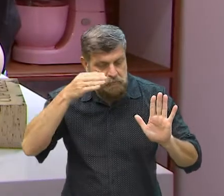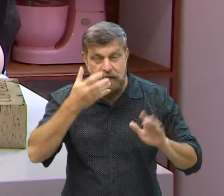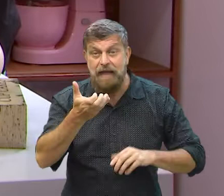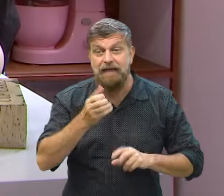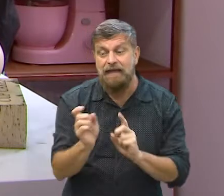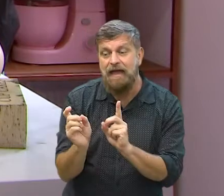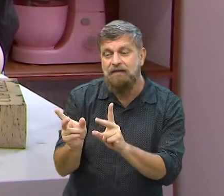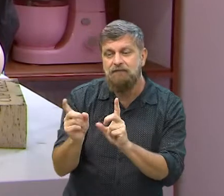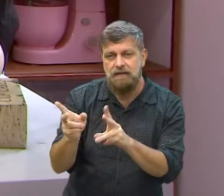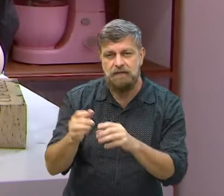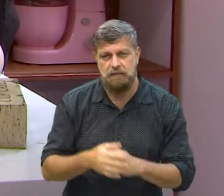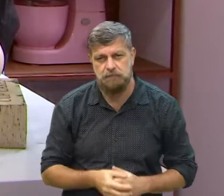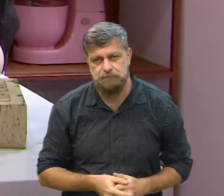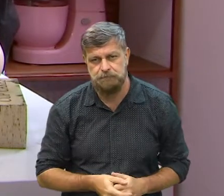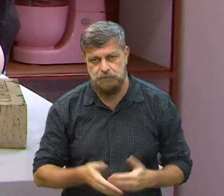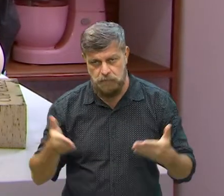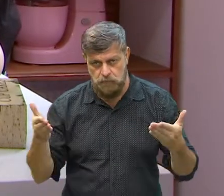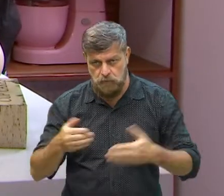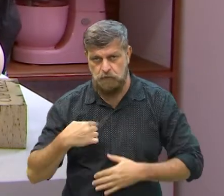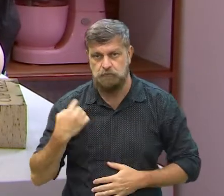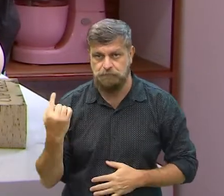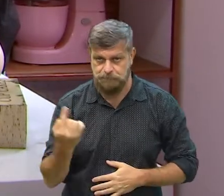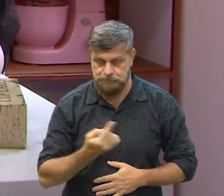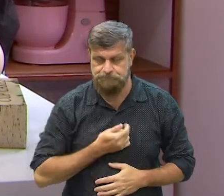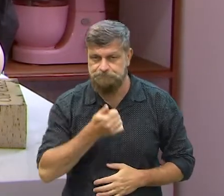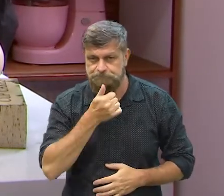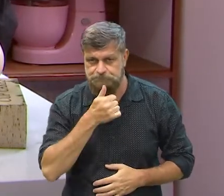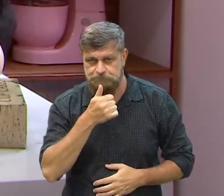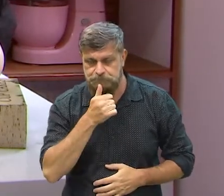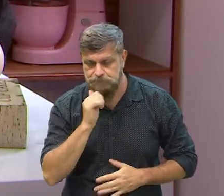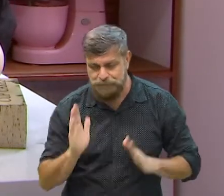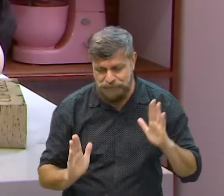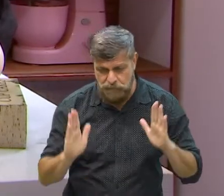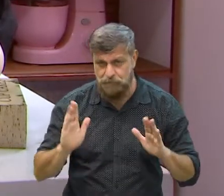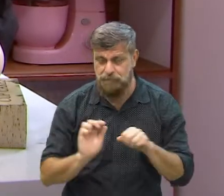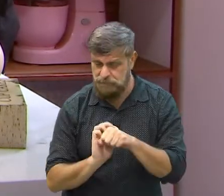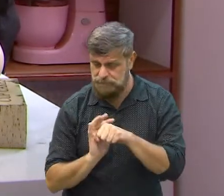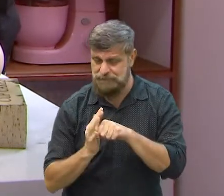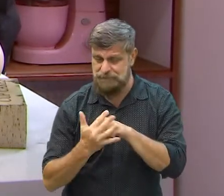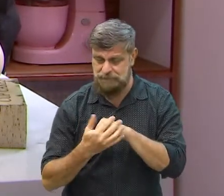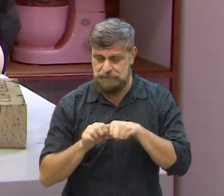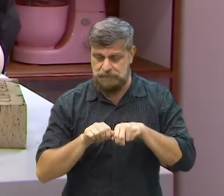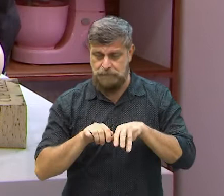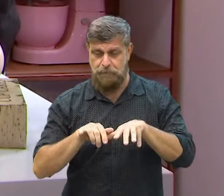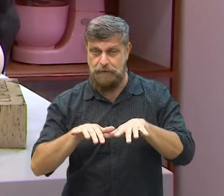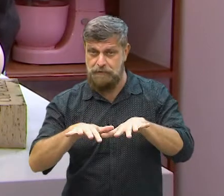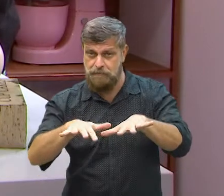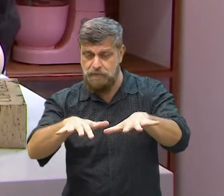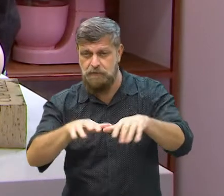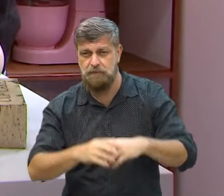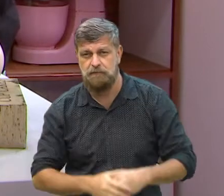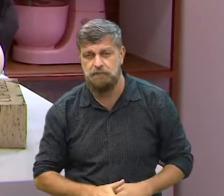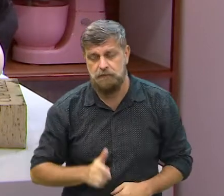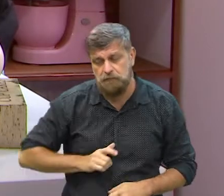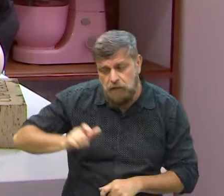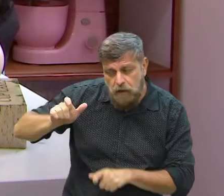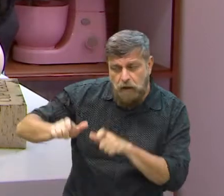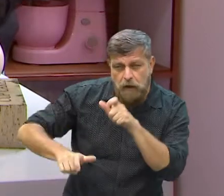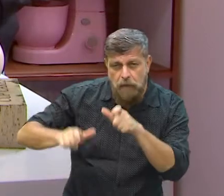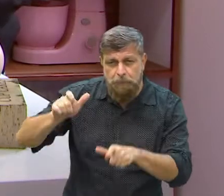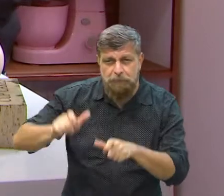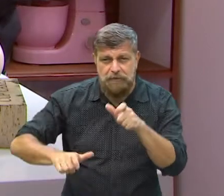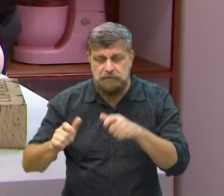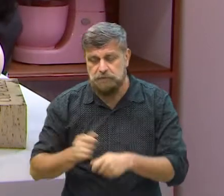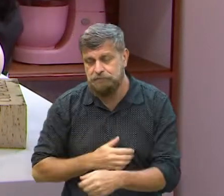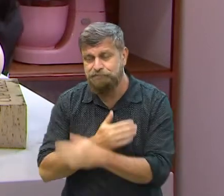né? Hoje, a gente ainda vive, né, um período de pandemia, então o pessoal às vezes